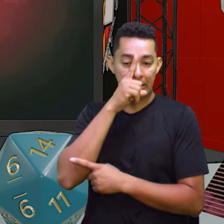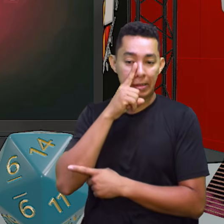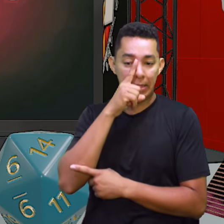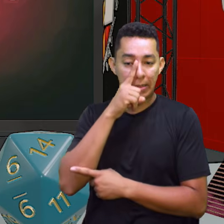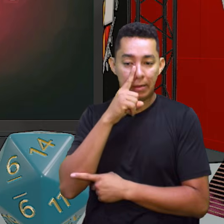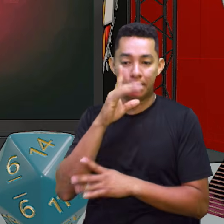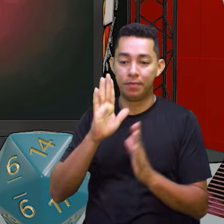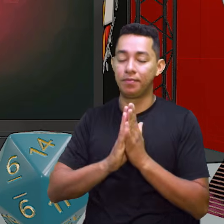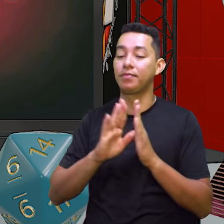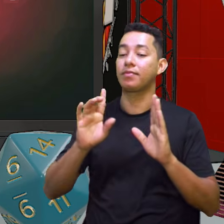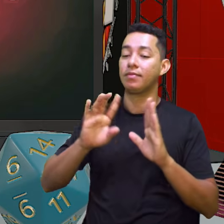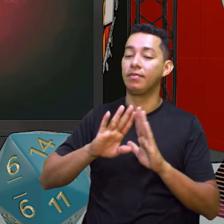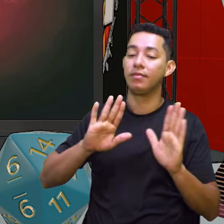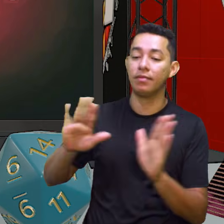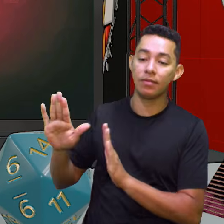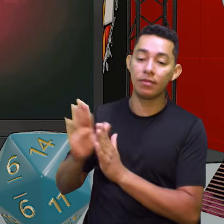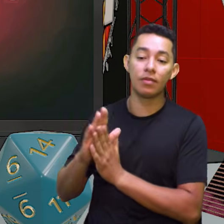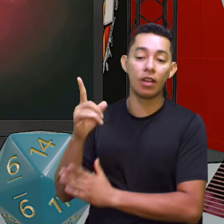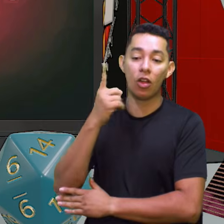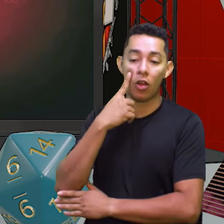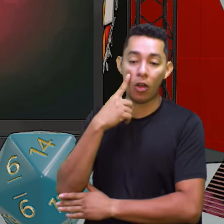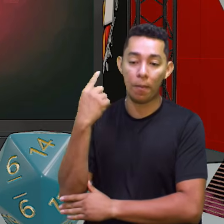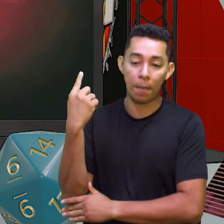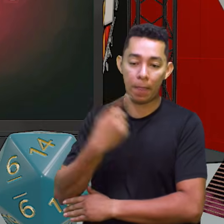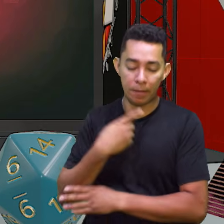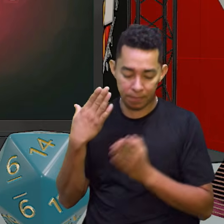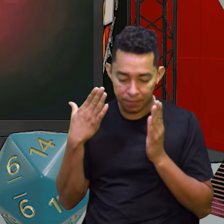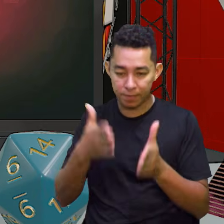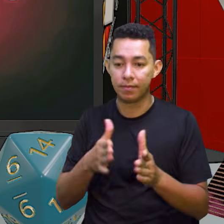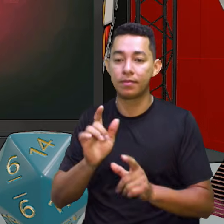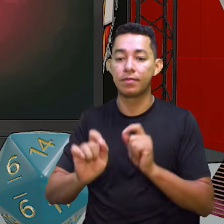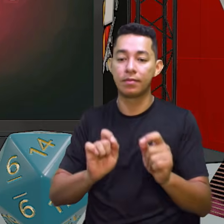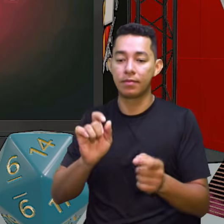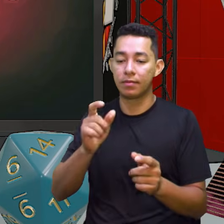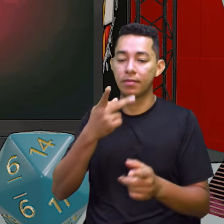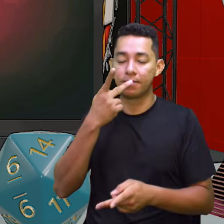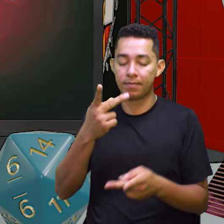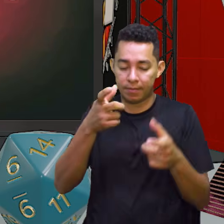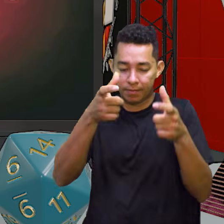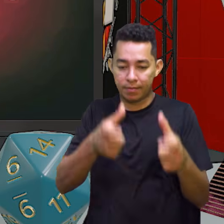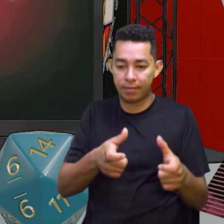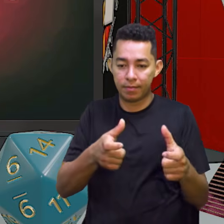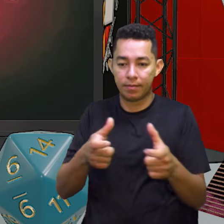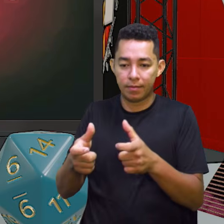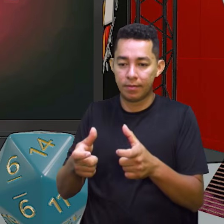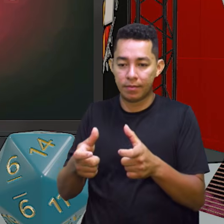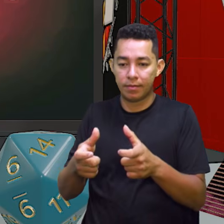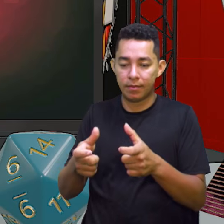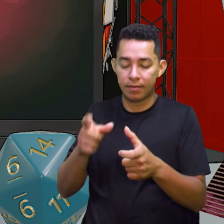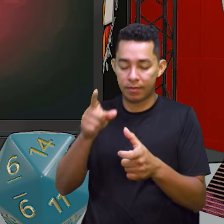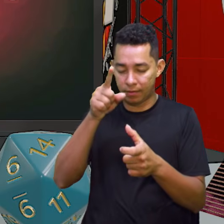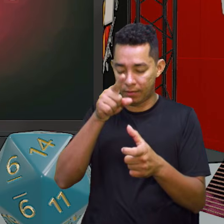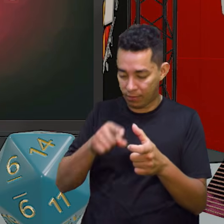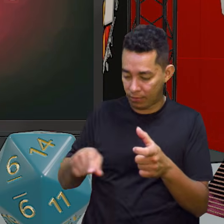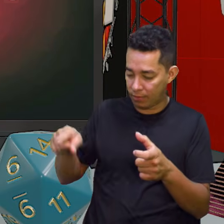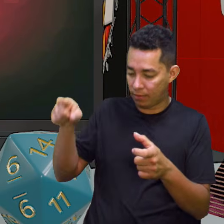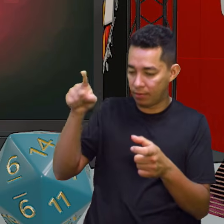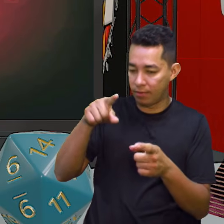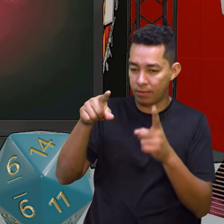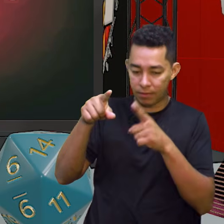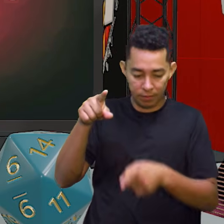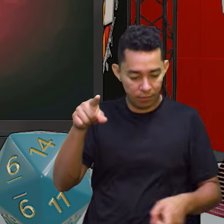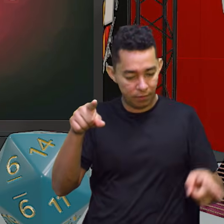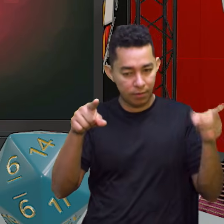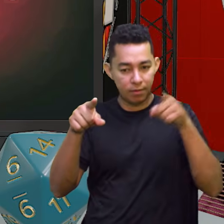Mas vamos deixar por enquanto isso, porque o nosso foco é falar da posição entre circunferências.